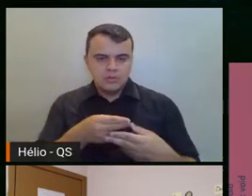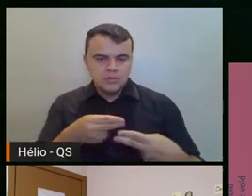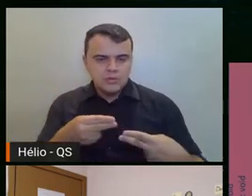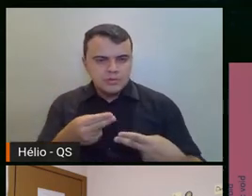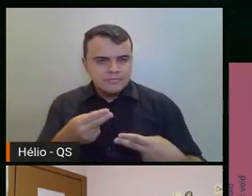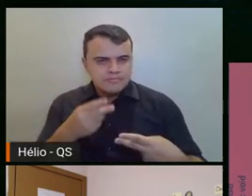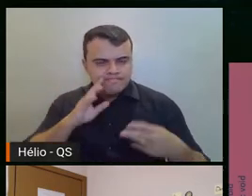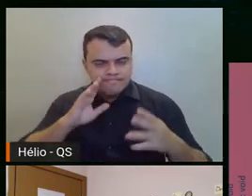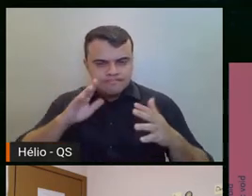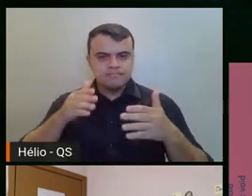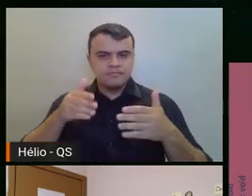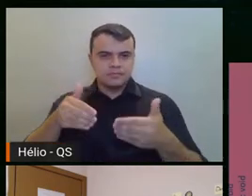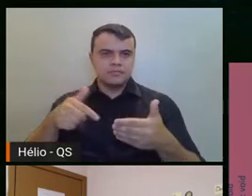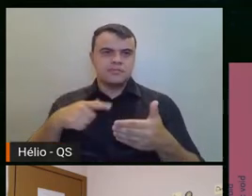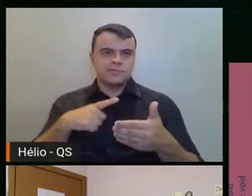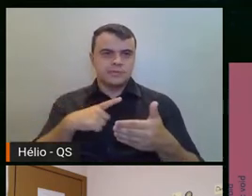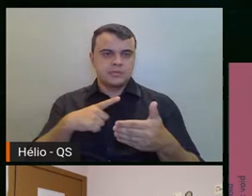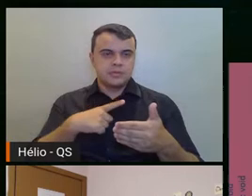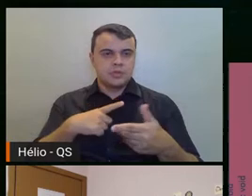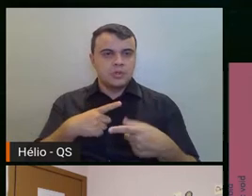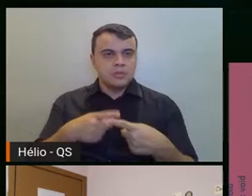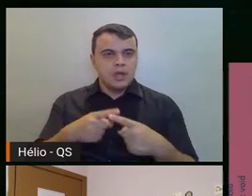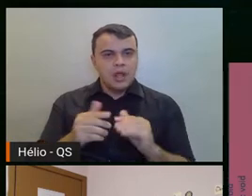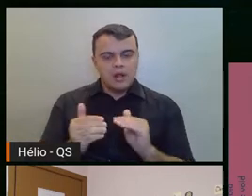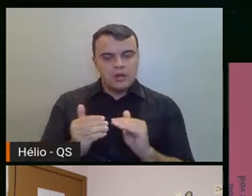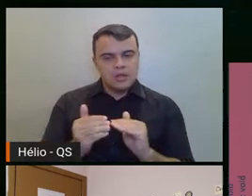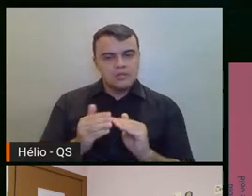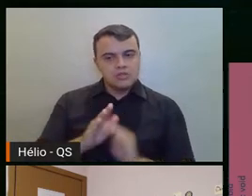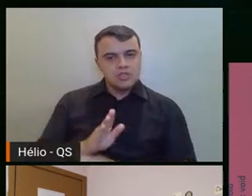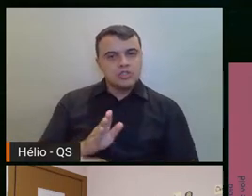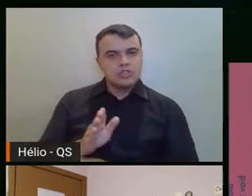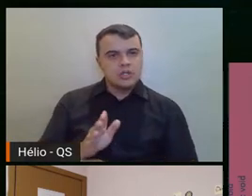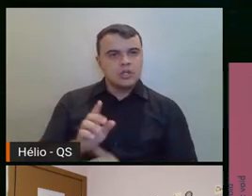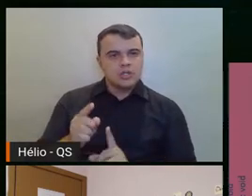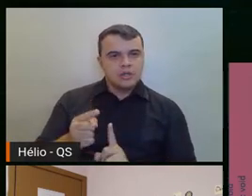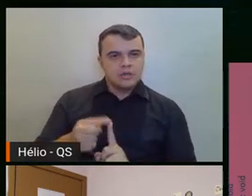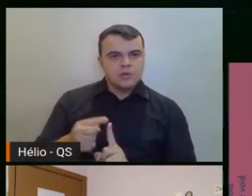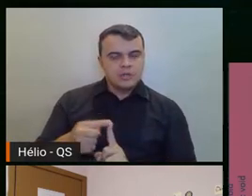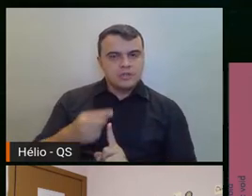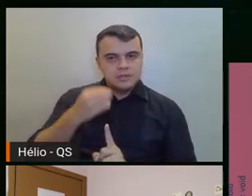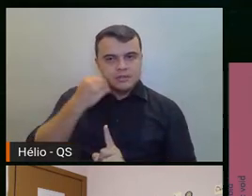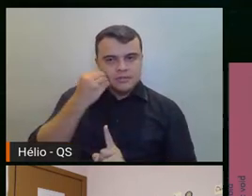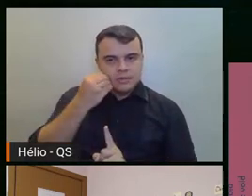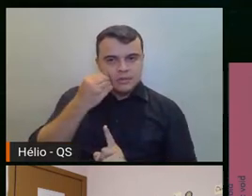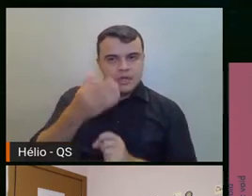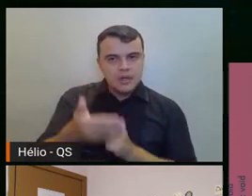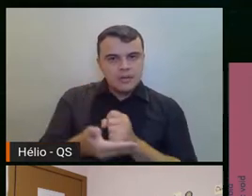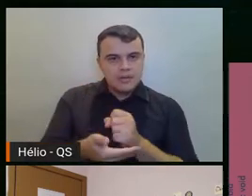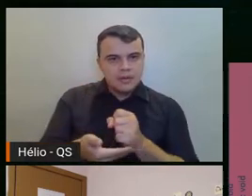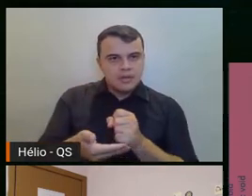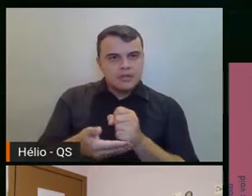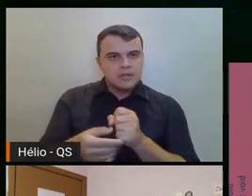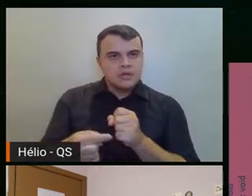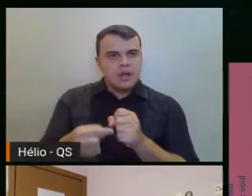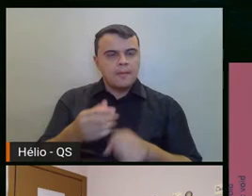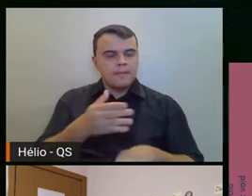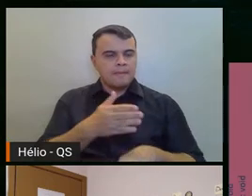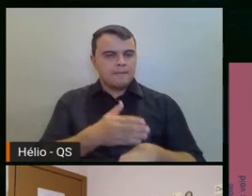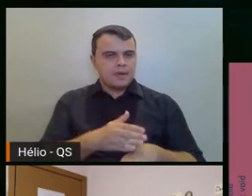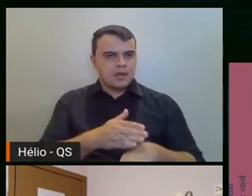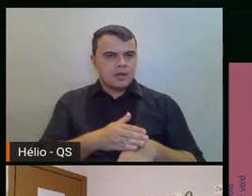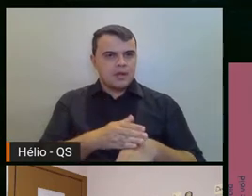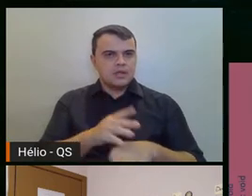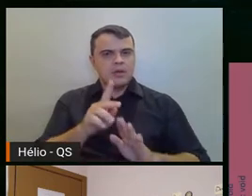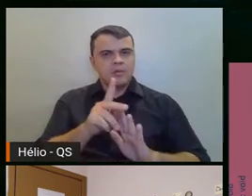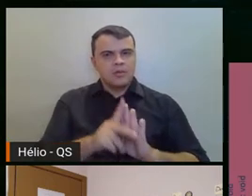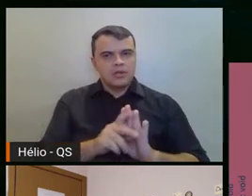bem centrais ali né que que tem relação Direta com uma experiência baseada em questões práticas né sejam